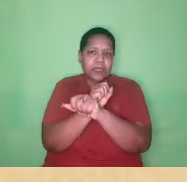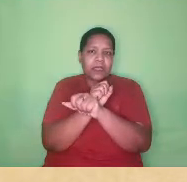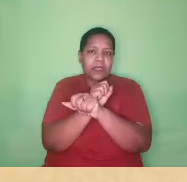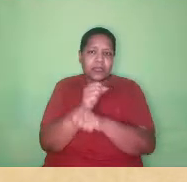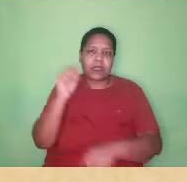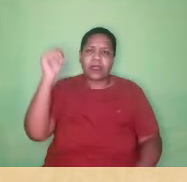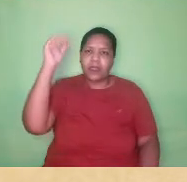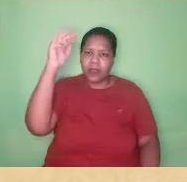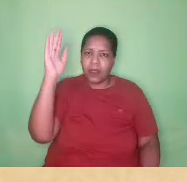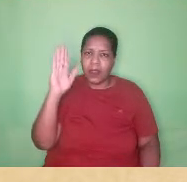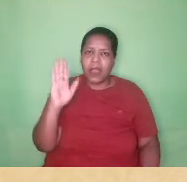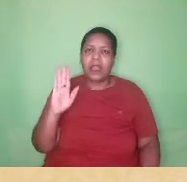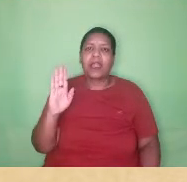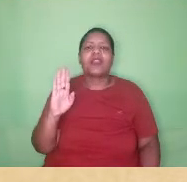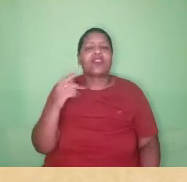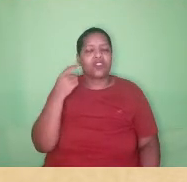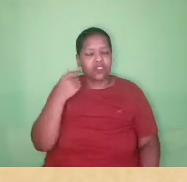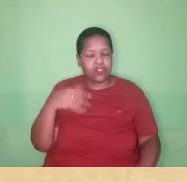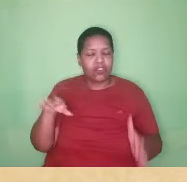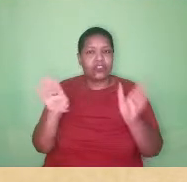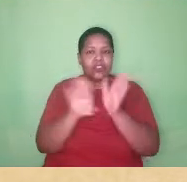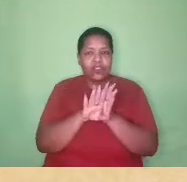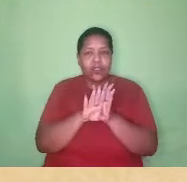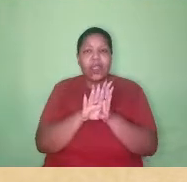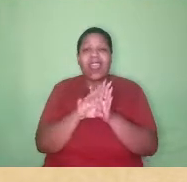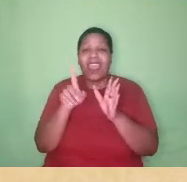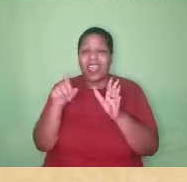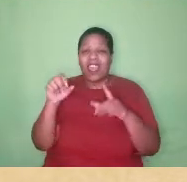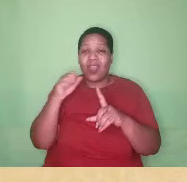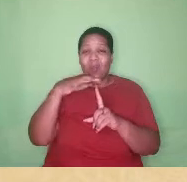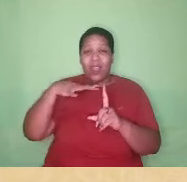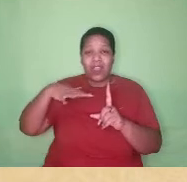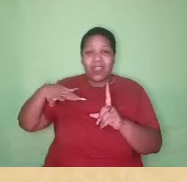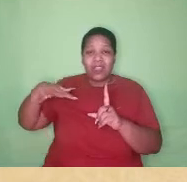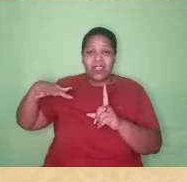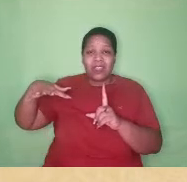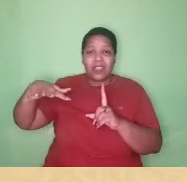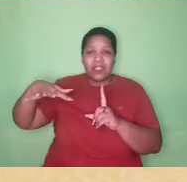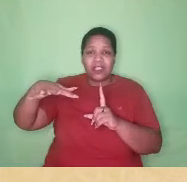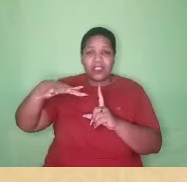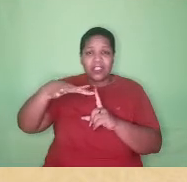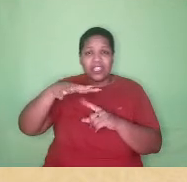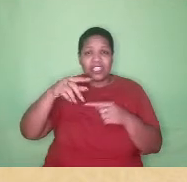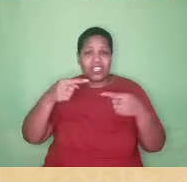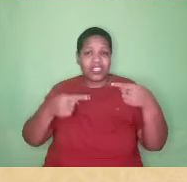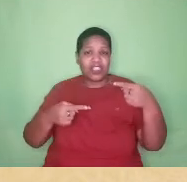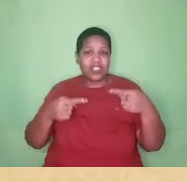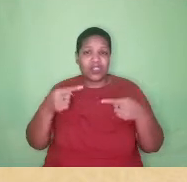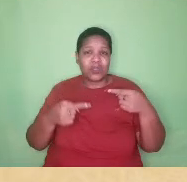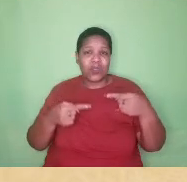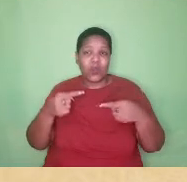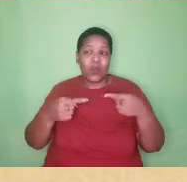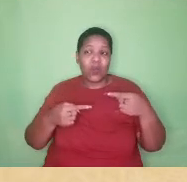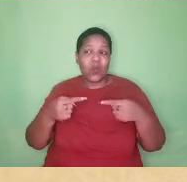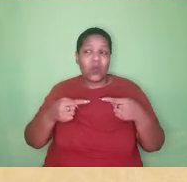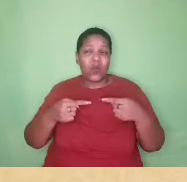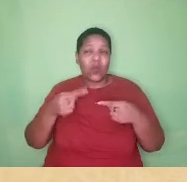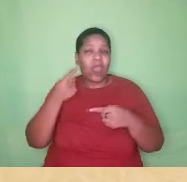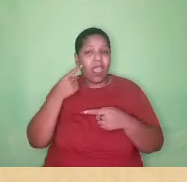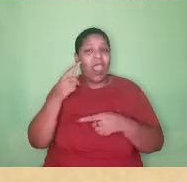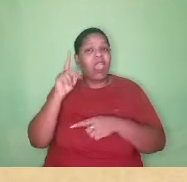Meridional, os africanos. Então, essa é uma sociedade, né, tem uma discussão Não é só uma sociedade com escravo, uma